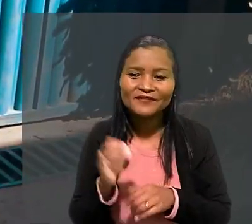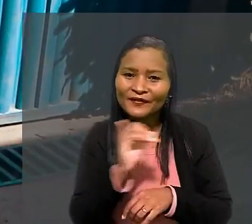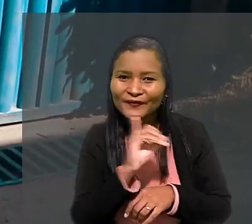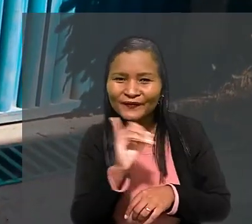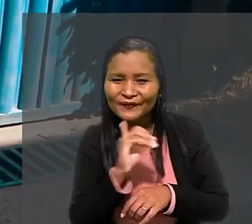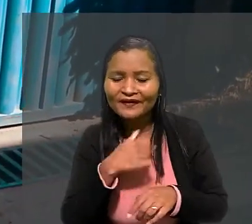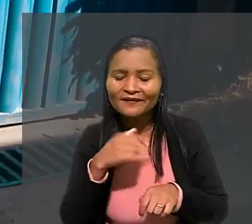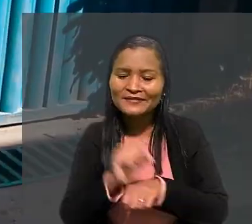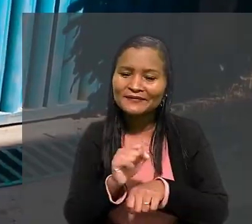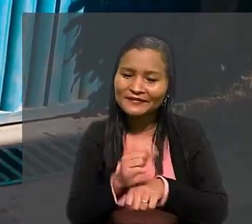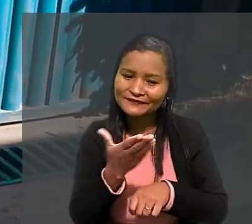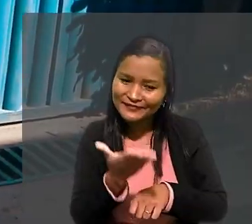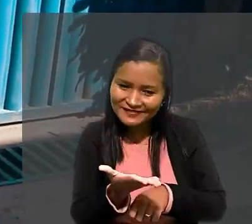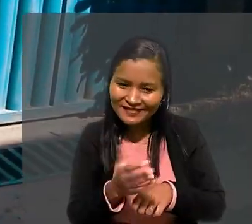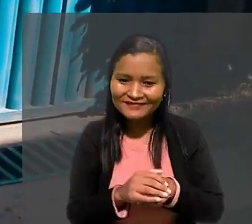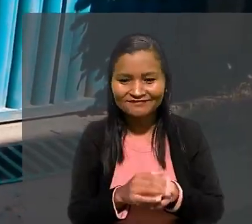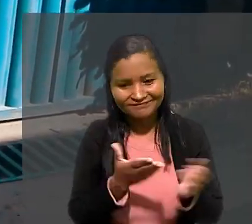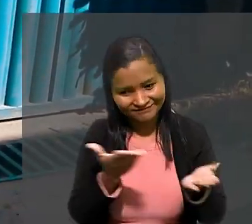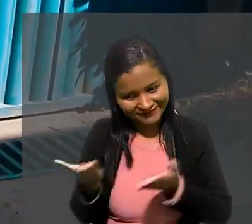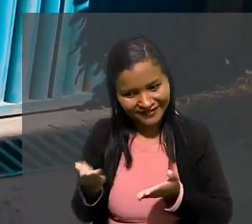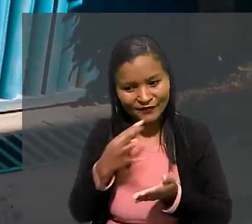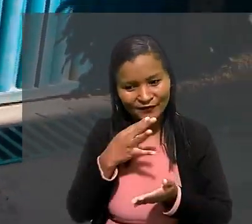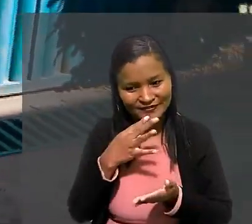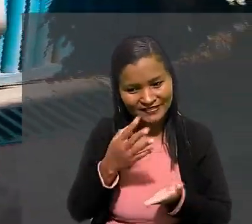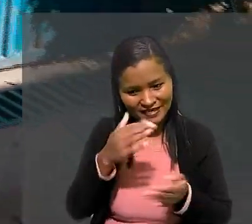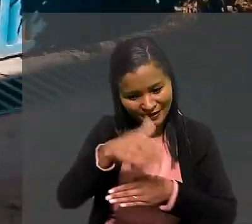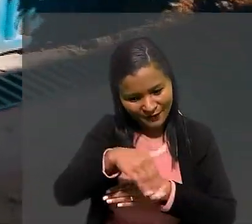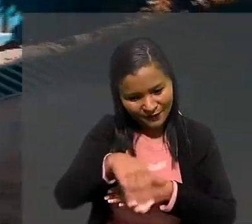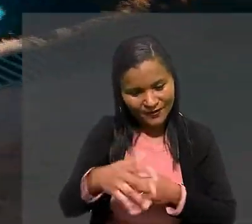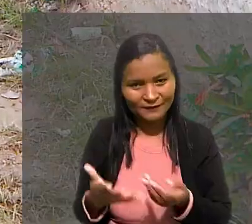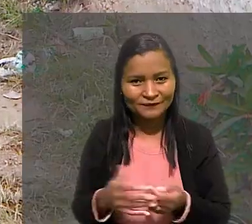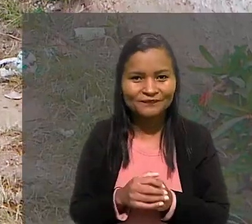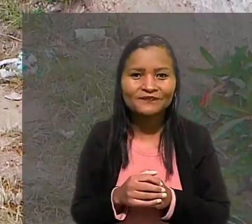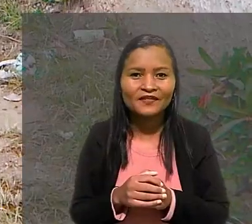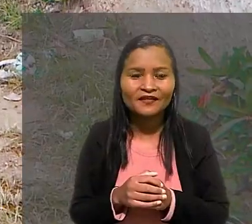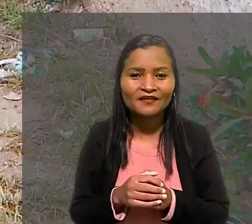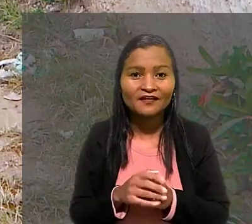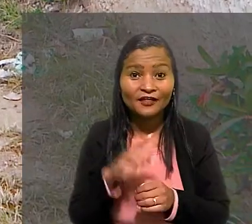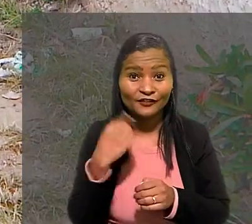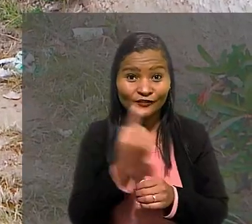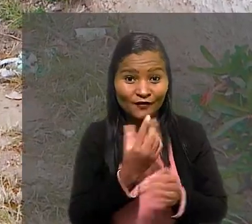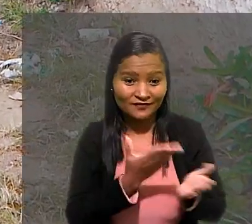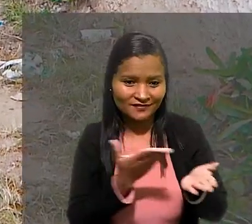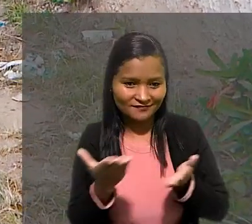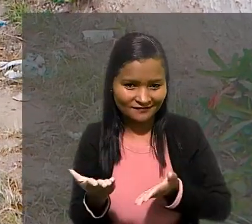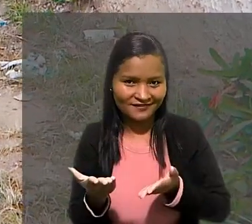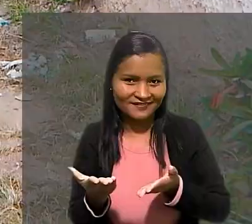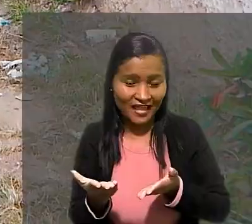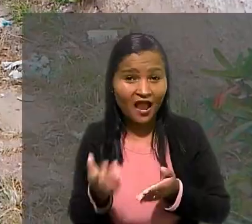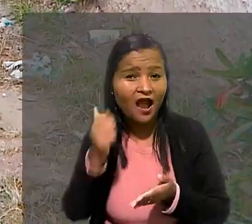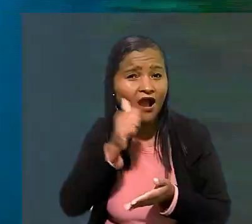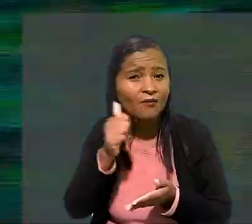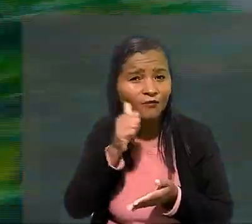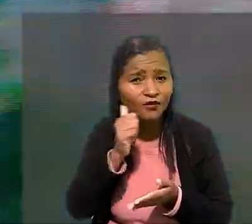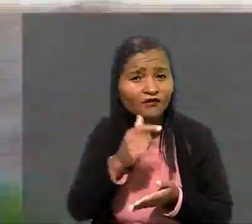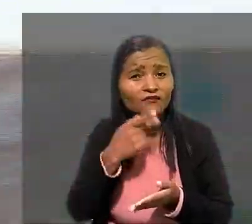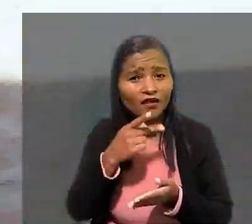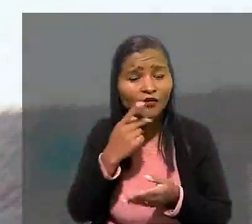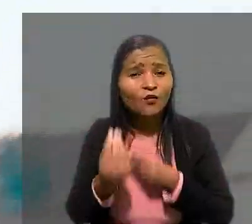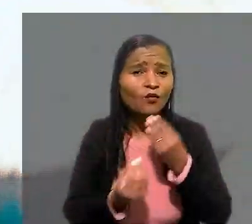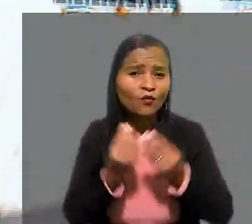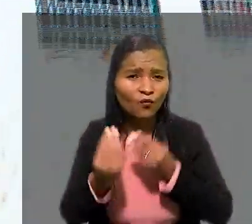Oi, tava esperando vocês. Vamos conhecer minha rua? Vamos! Ao nos receber, Débora Maia falou como a solução